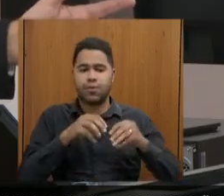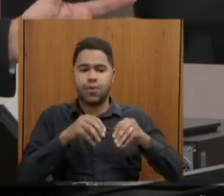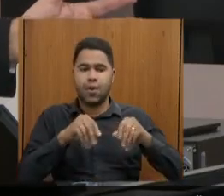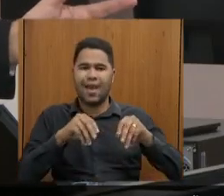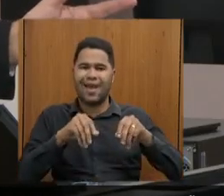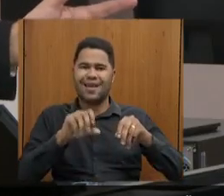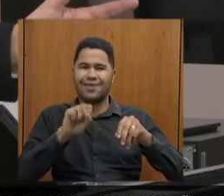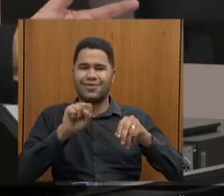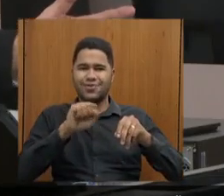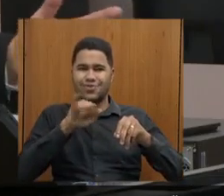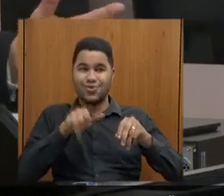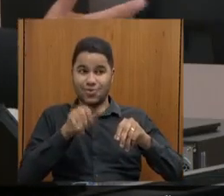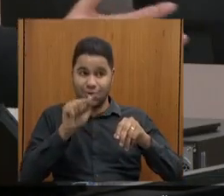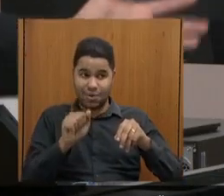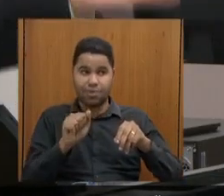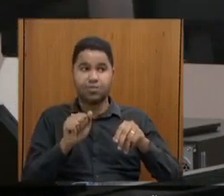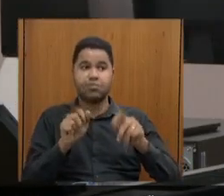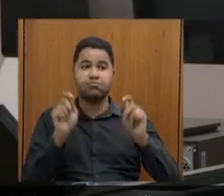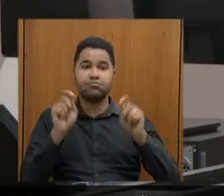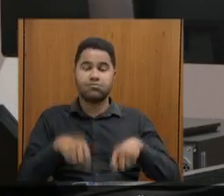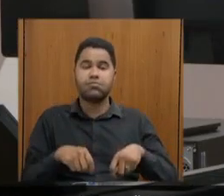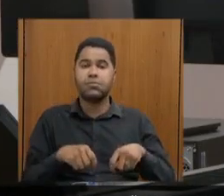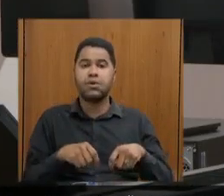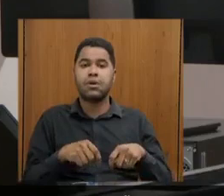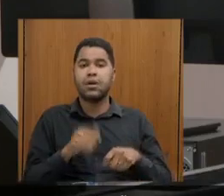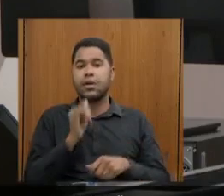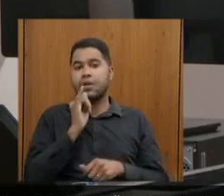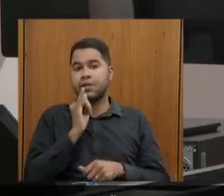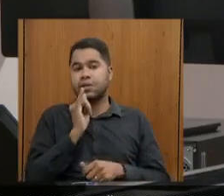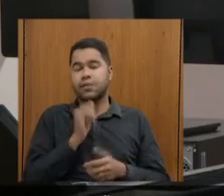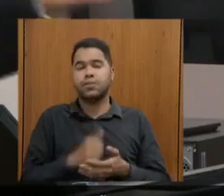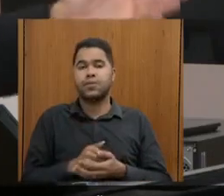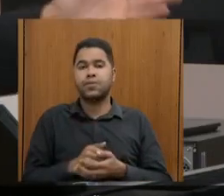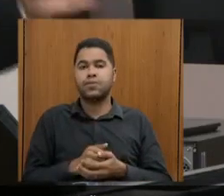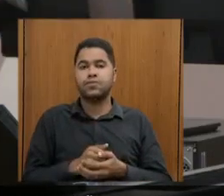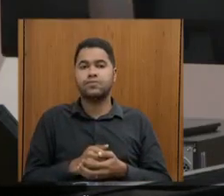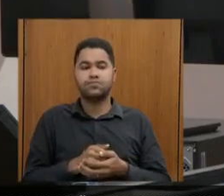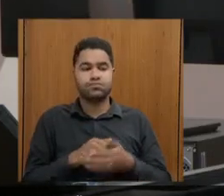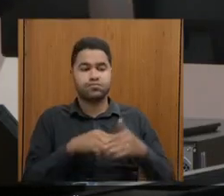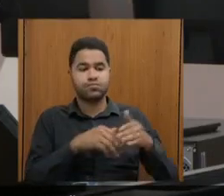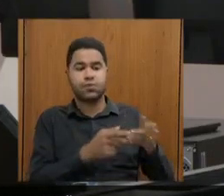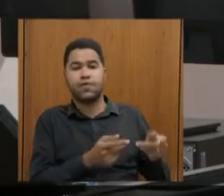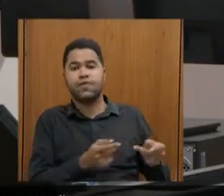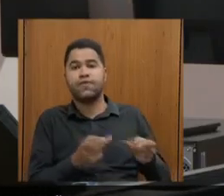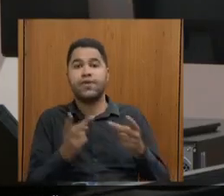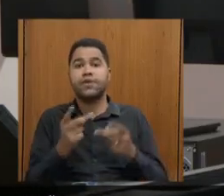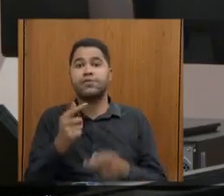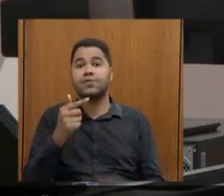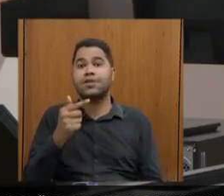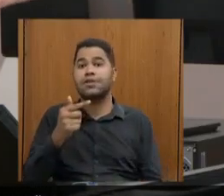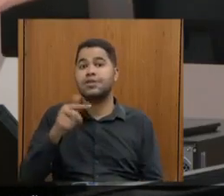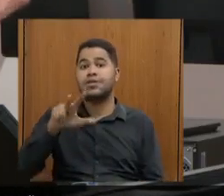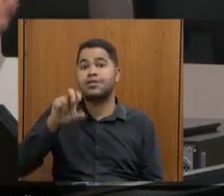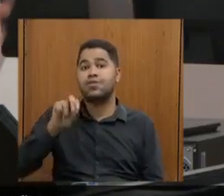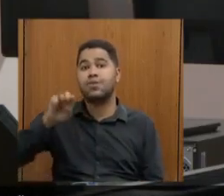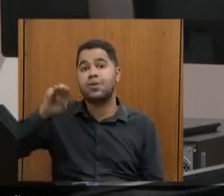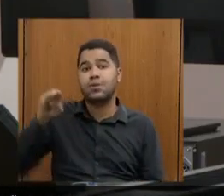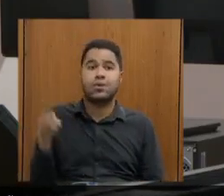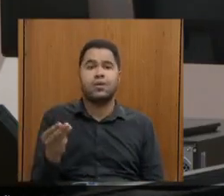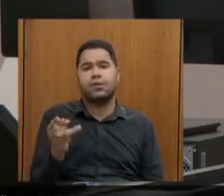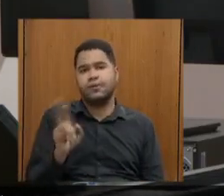que ele tinha lá para poder desocupar o os galpões dele vai devo 750 milhões de reais